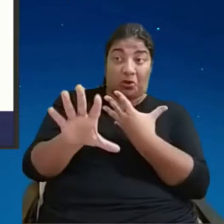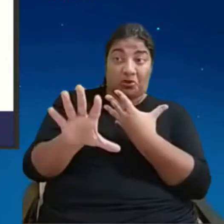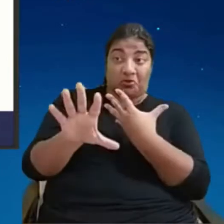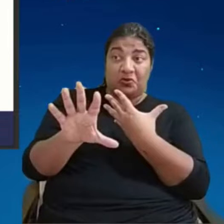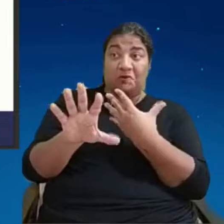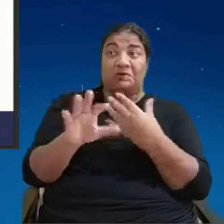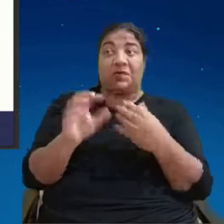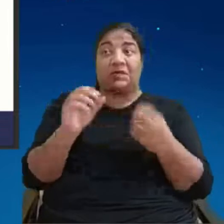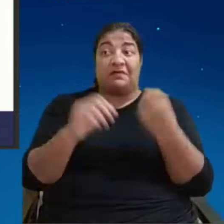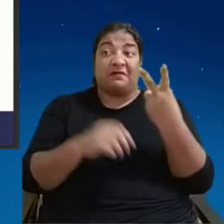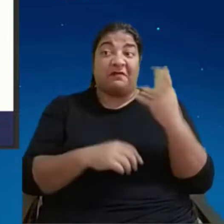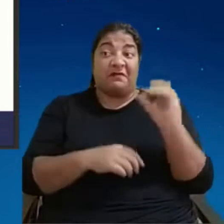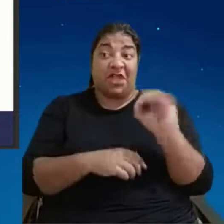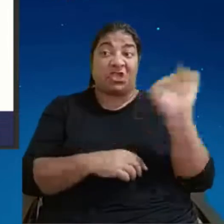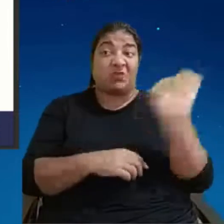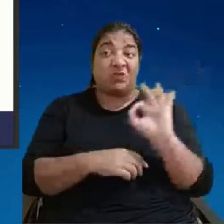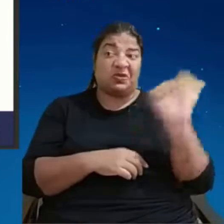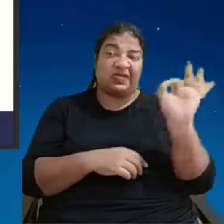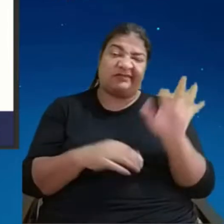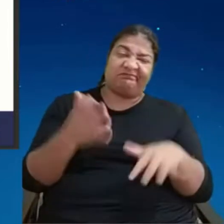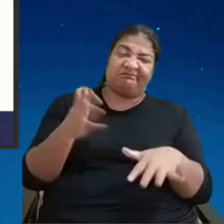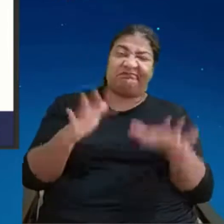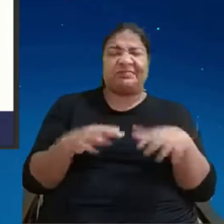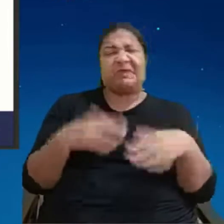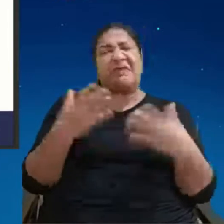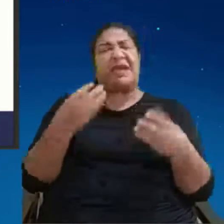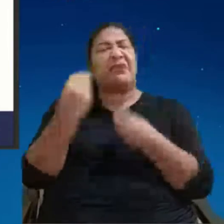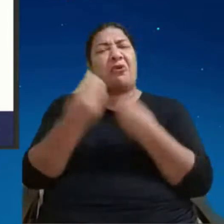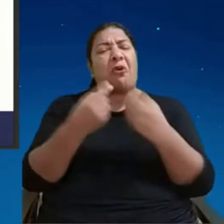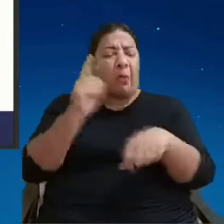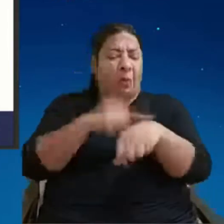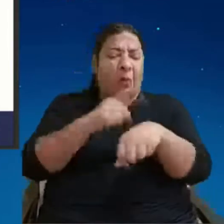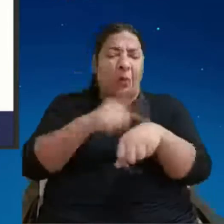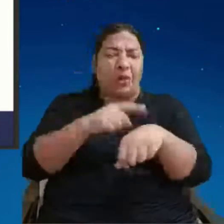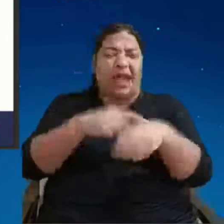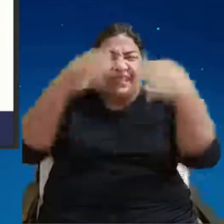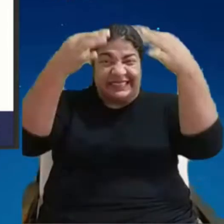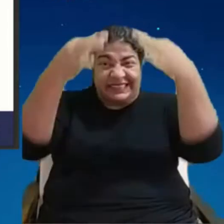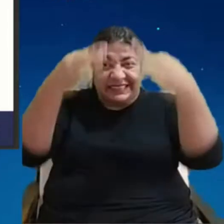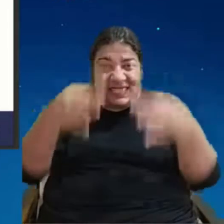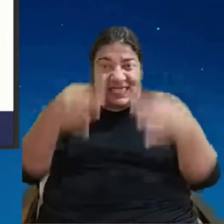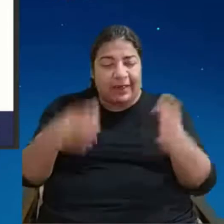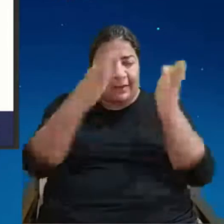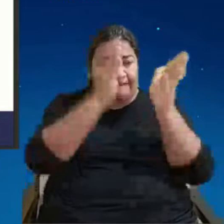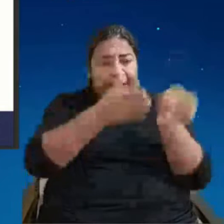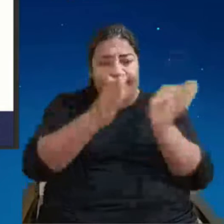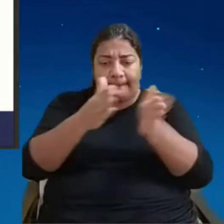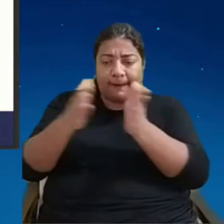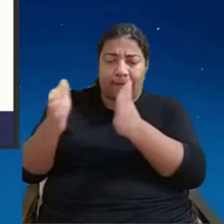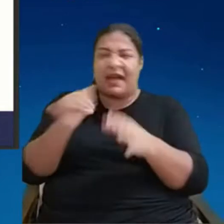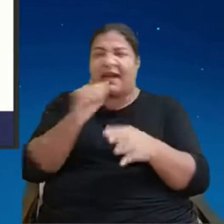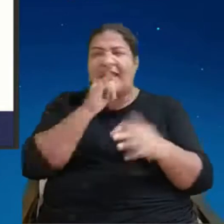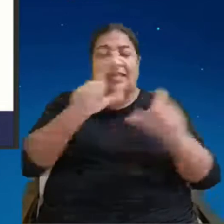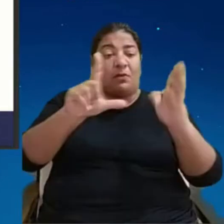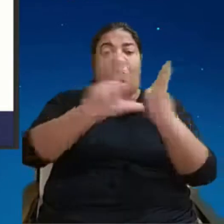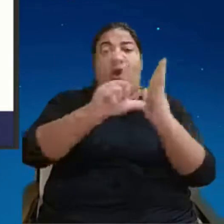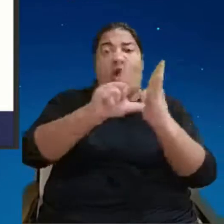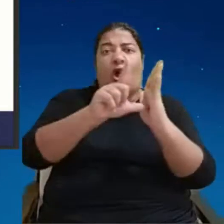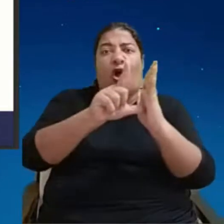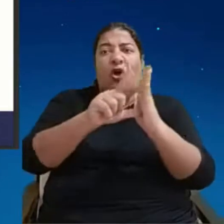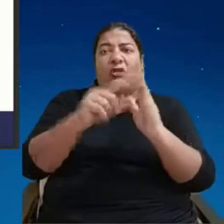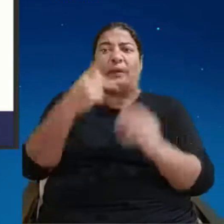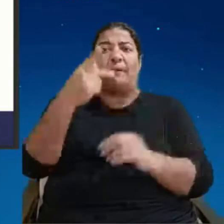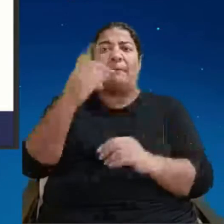um quadro de horários ou manter a minha equipe em loja, eu estou falando no ponto de venda, se essas pessoas querem